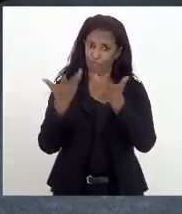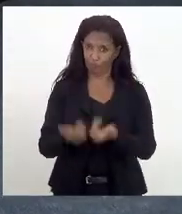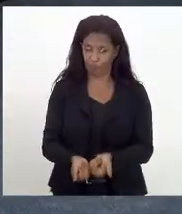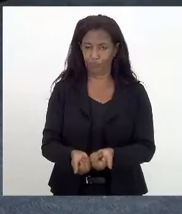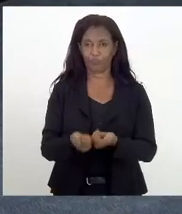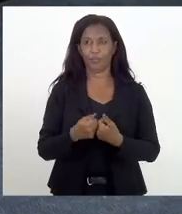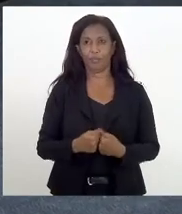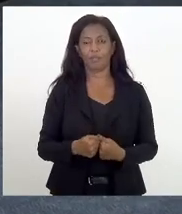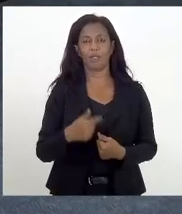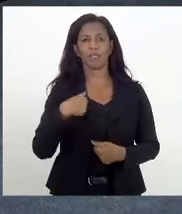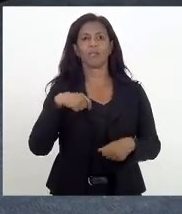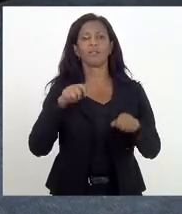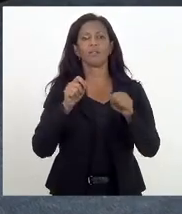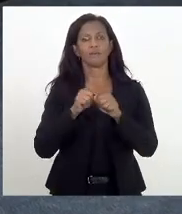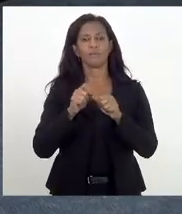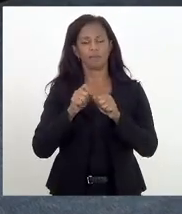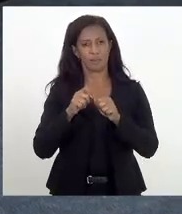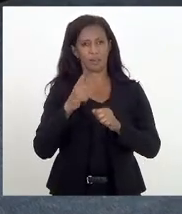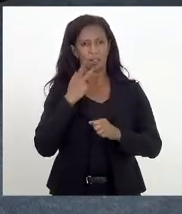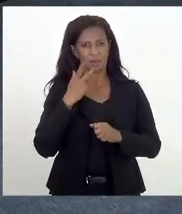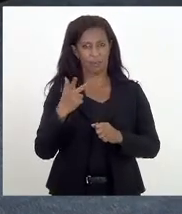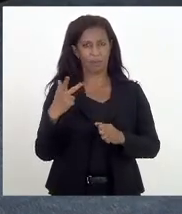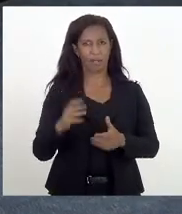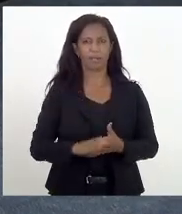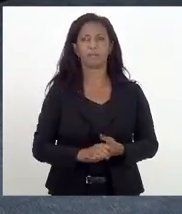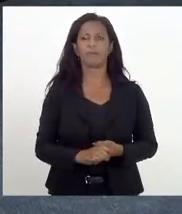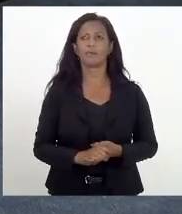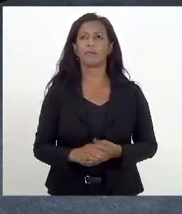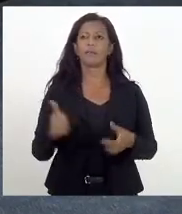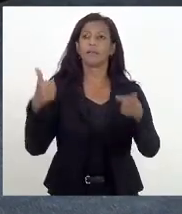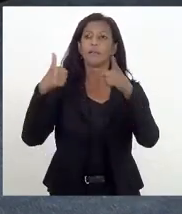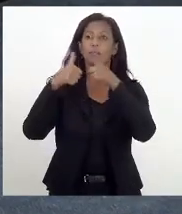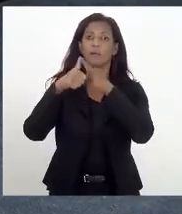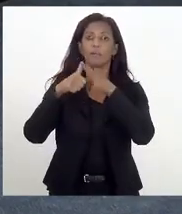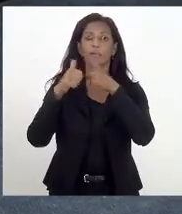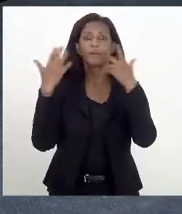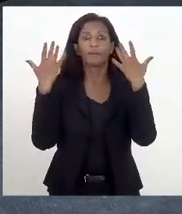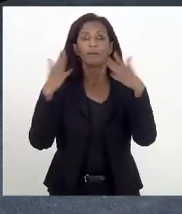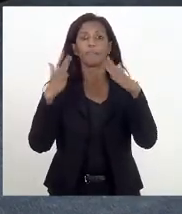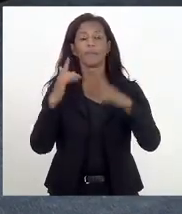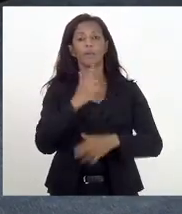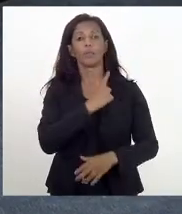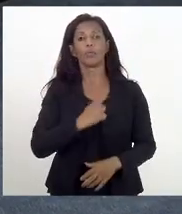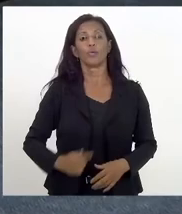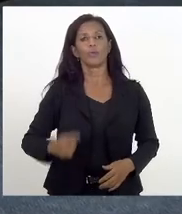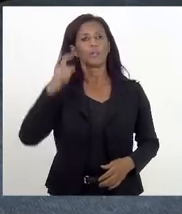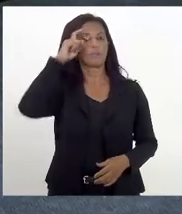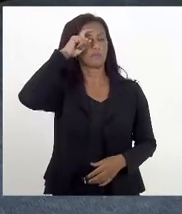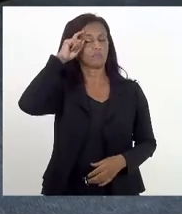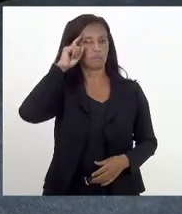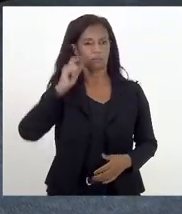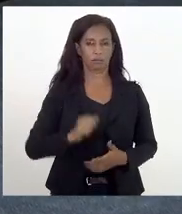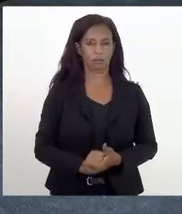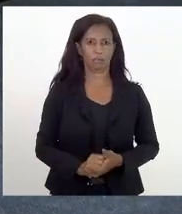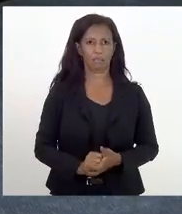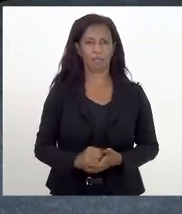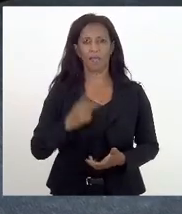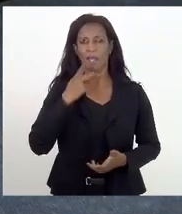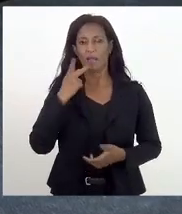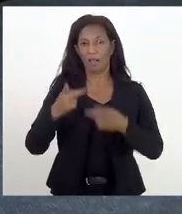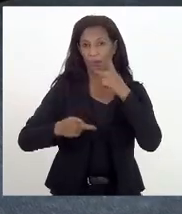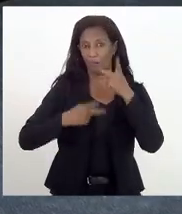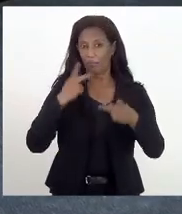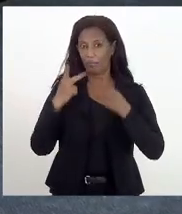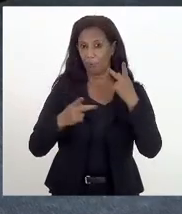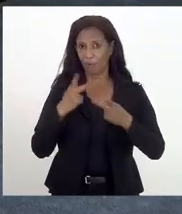fiz a e essa interferência na sua fala primeiro lugar para elogiar o governador Cláudio Castro acho a fala do governador